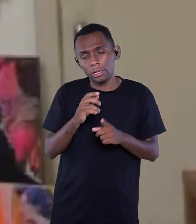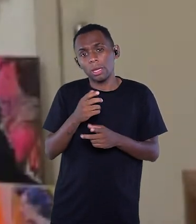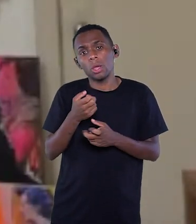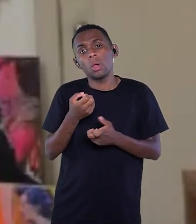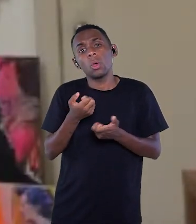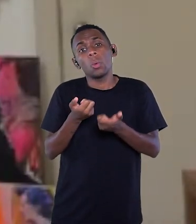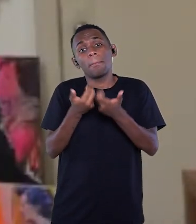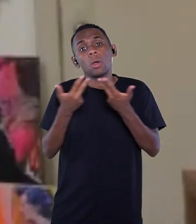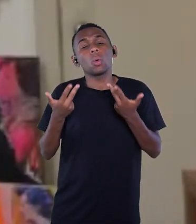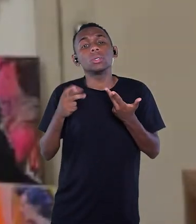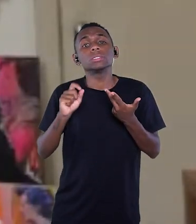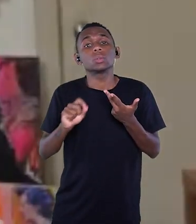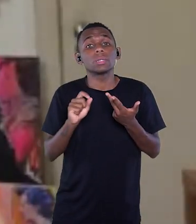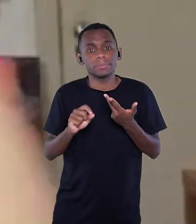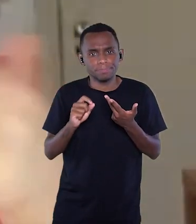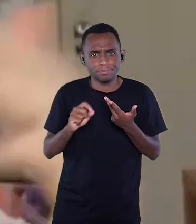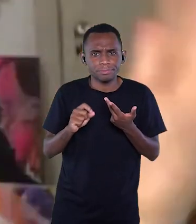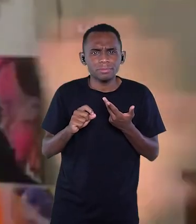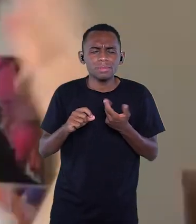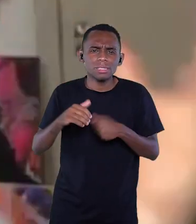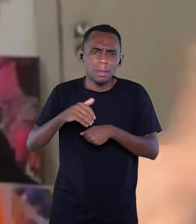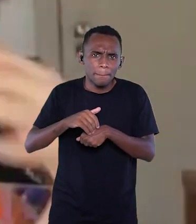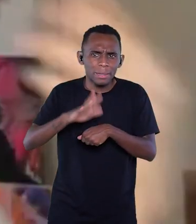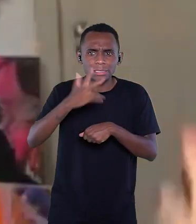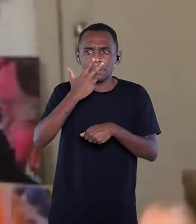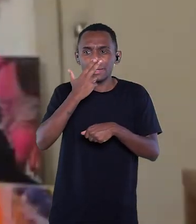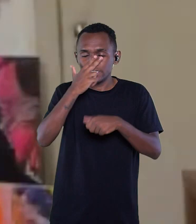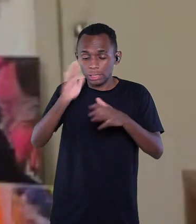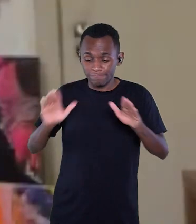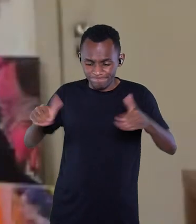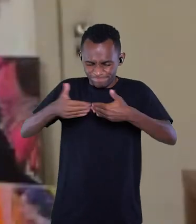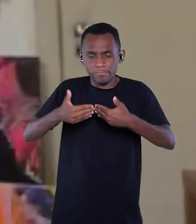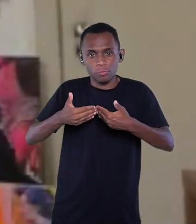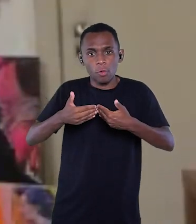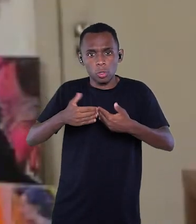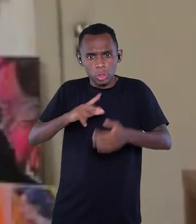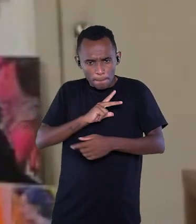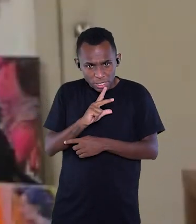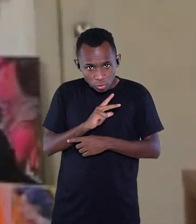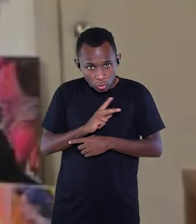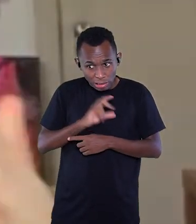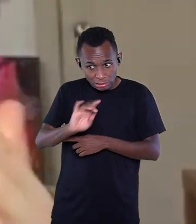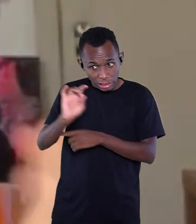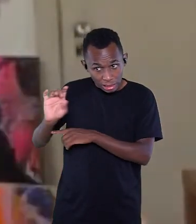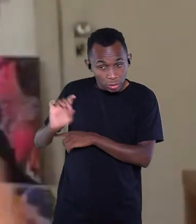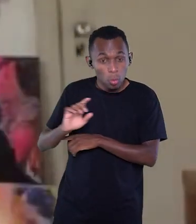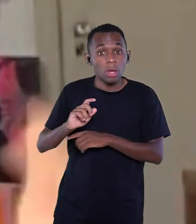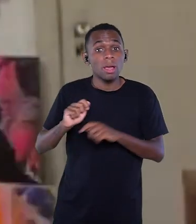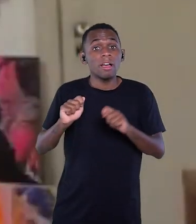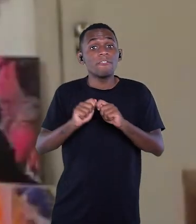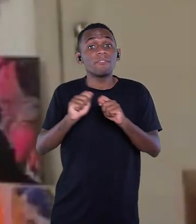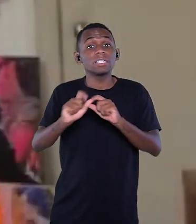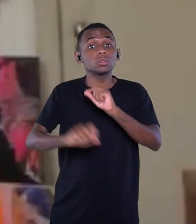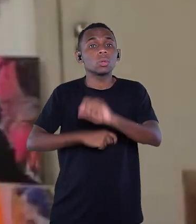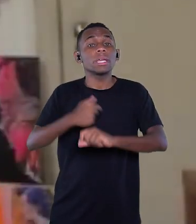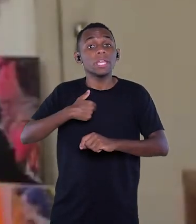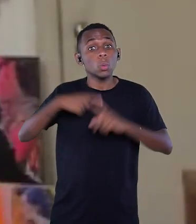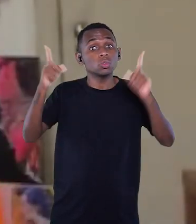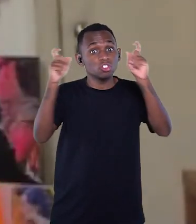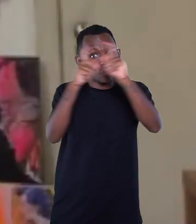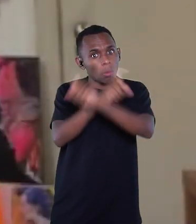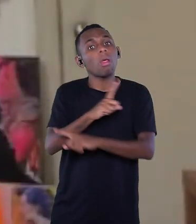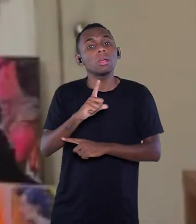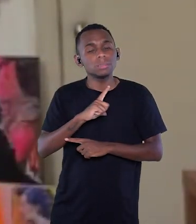tão, ser uma coisa mais deixada, relegada ao privado, né? Isso faz, inclusive, com que eu tenha uma certa dificuldade